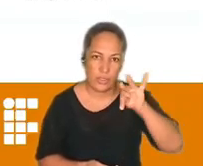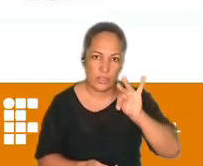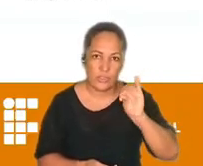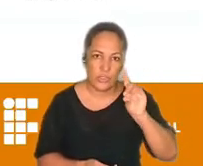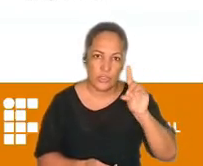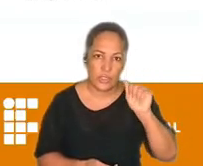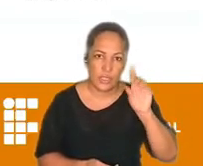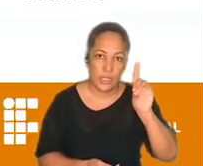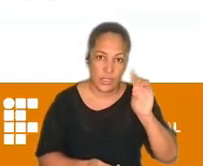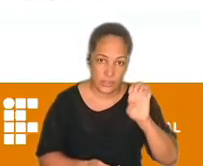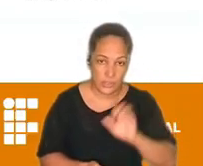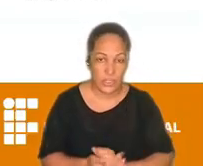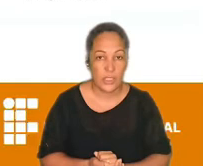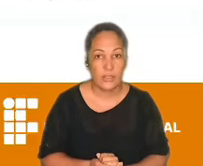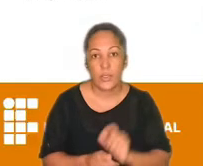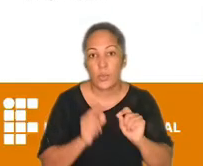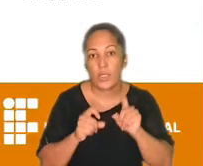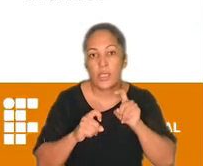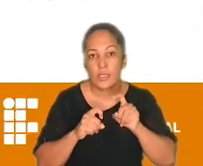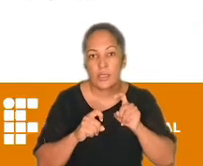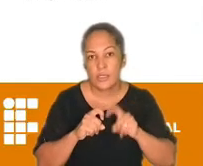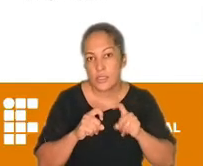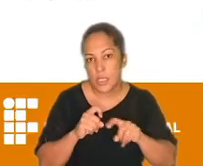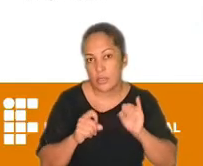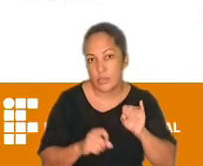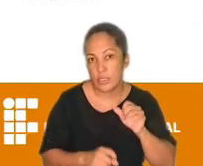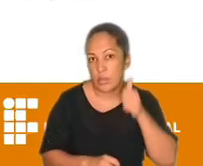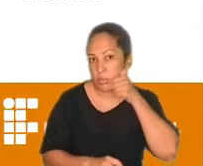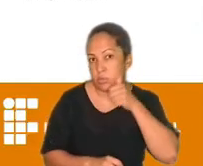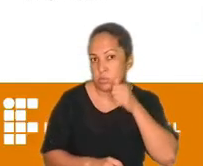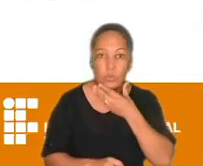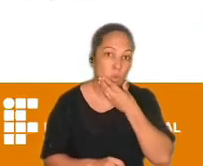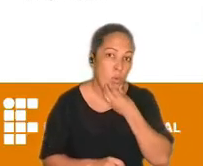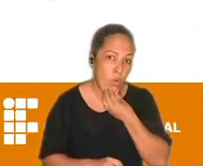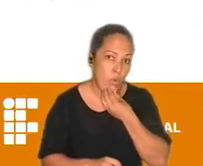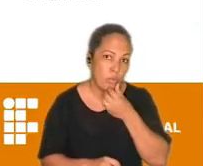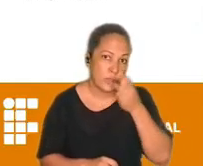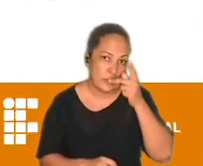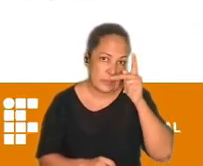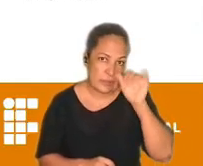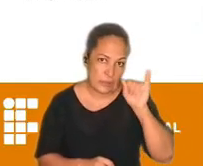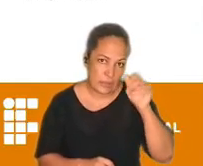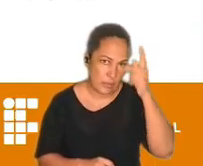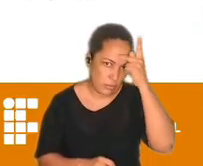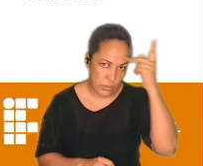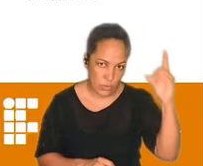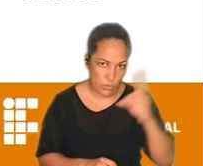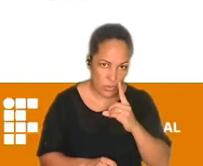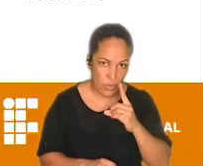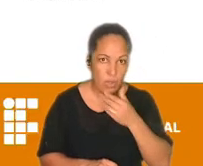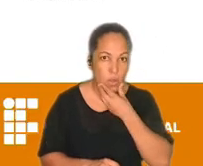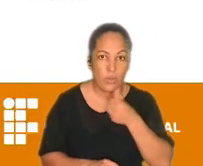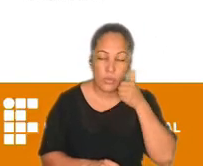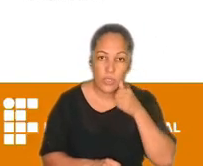atributo chamado sexo, que vai identificar se ela é masculino, se esse cliente é masculino ou feminino. É muito comum as pessoas